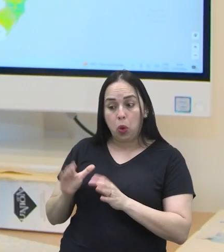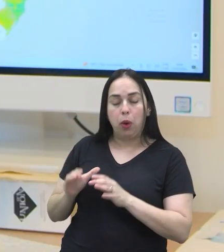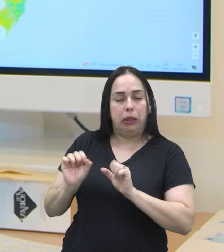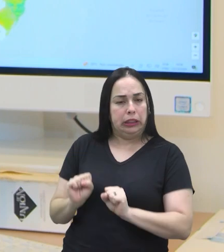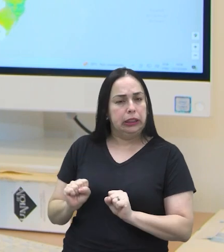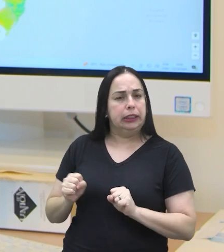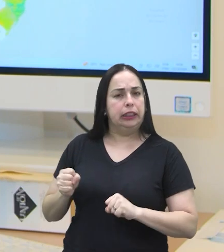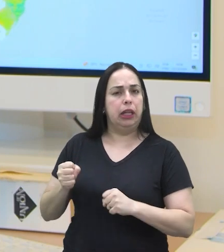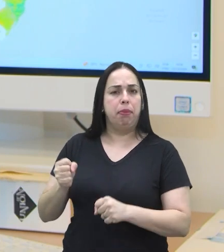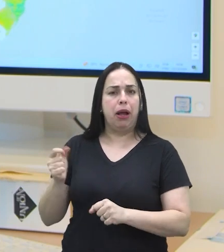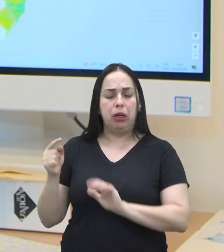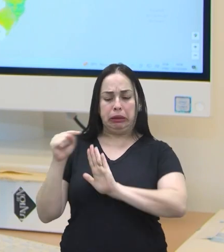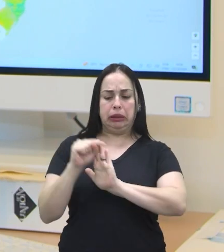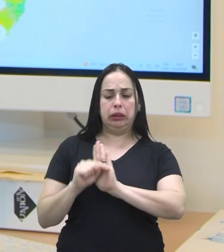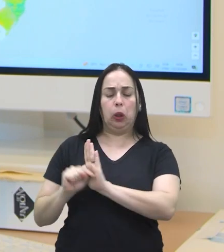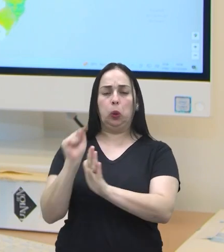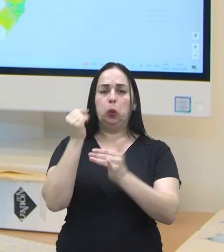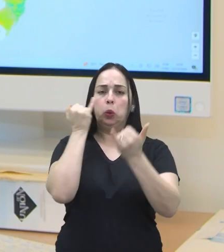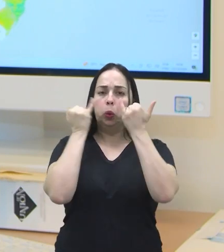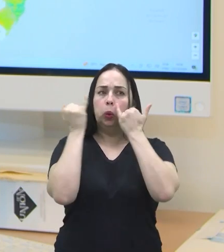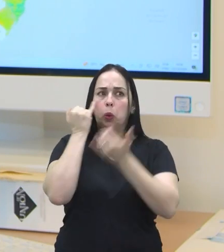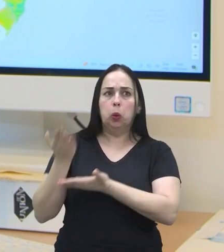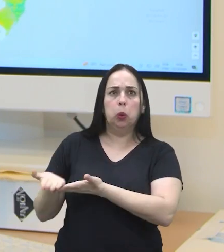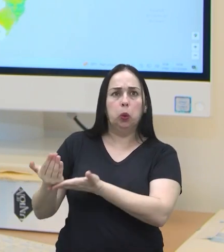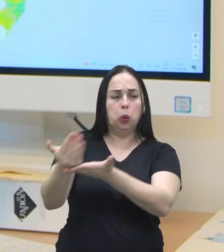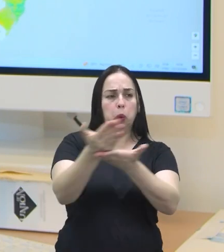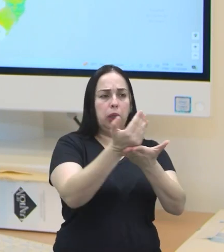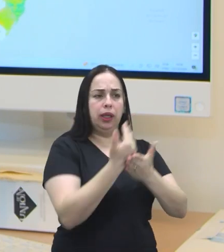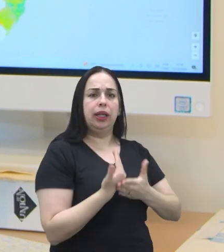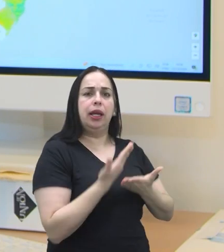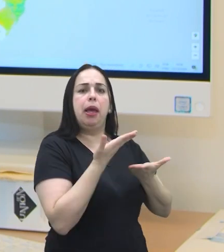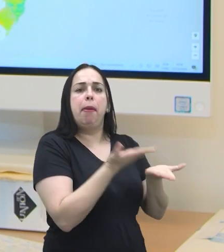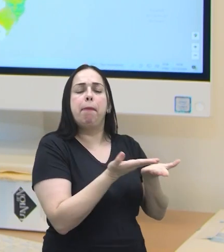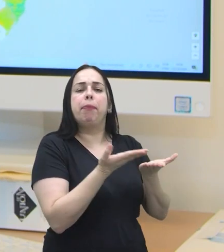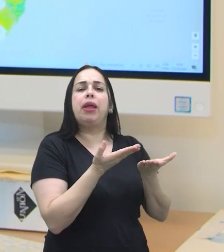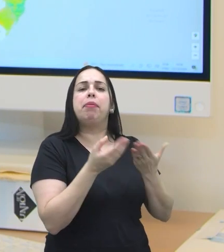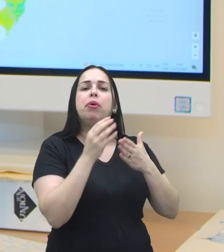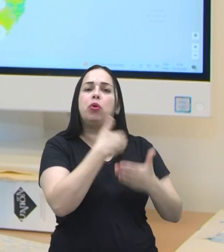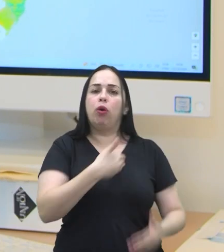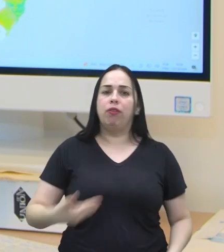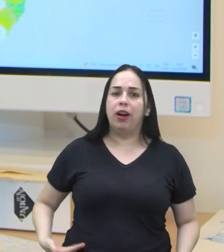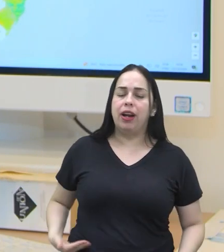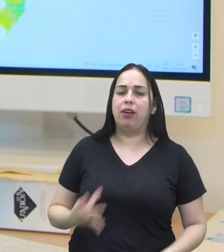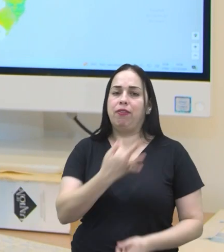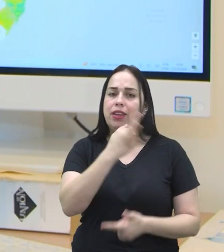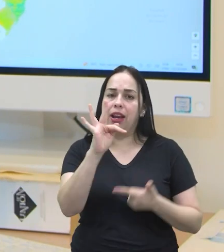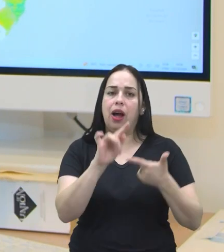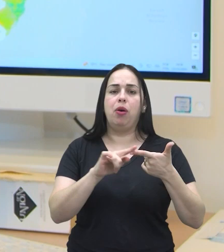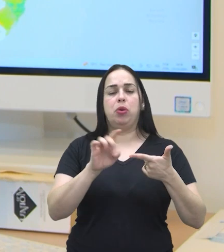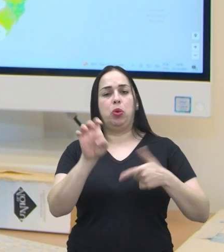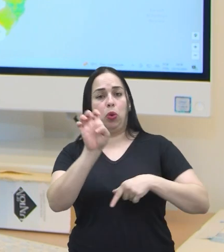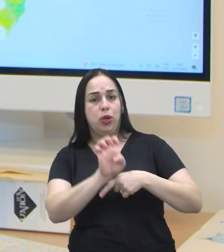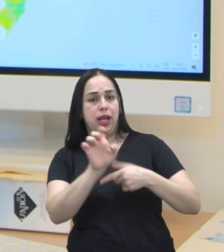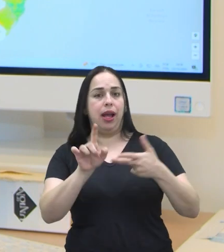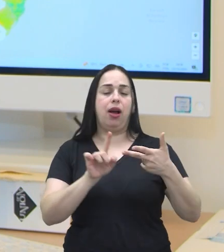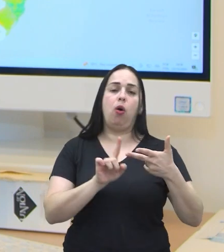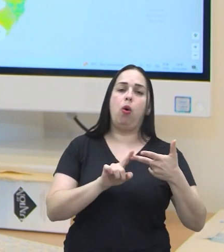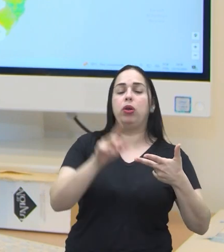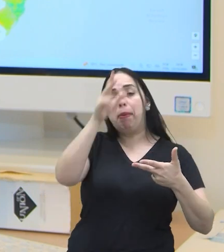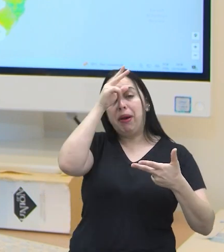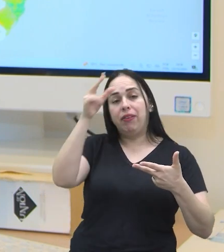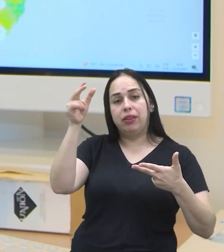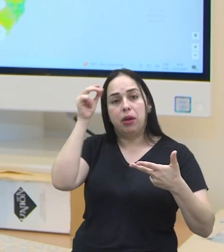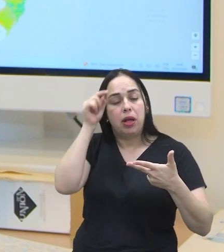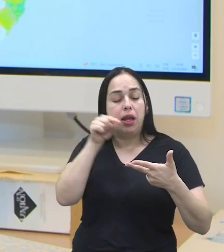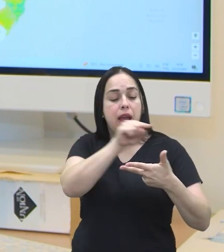equipe se esforça muito para isso, para conseguir gerar informações para que o governo possa usar, seja numa escala federal,